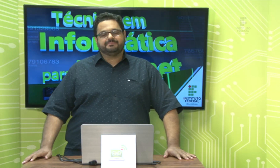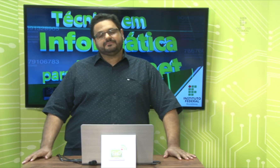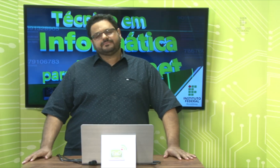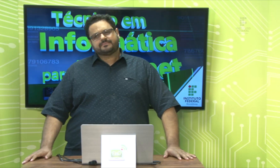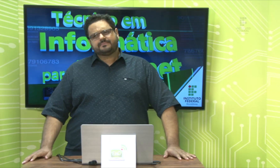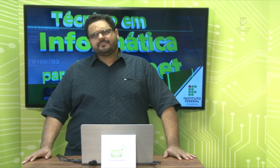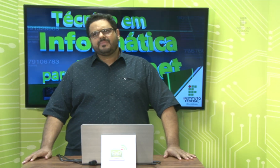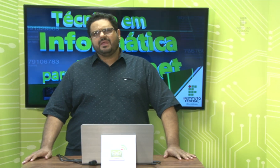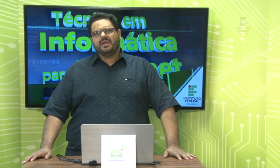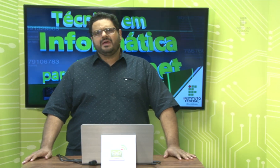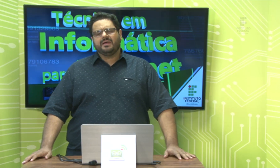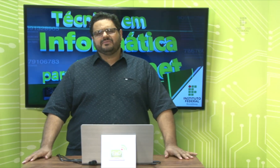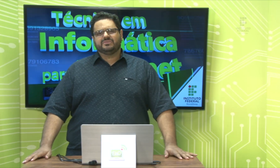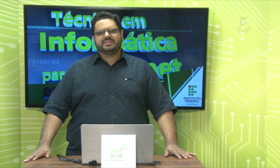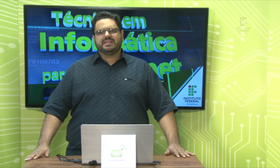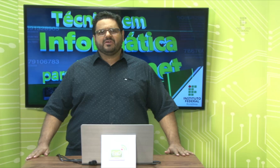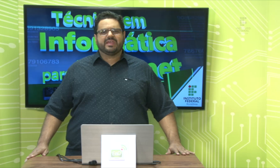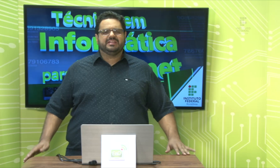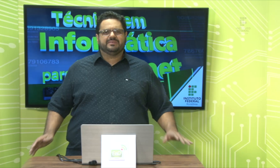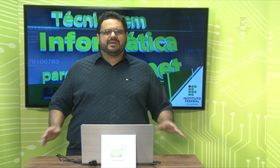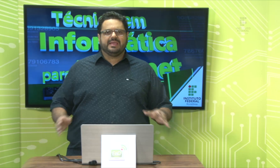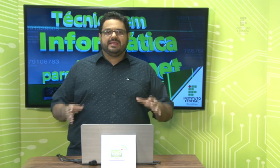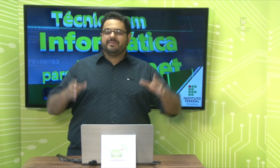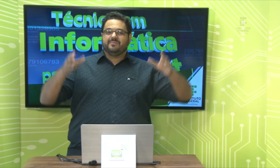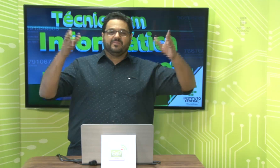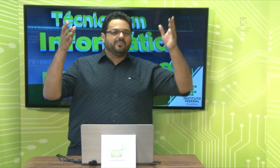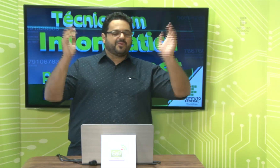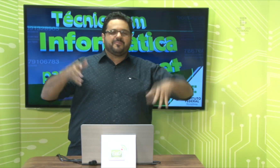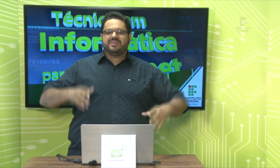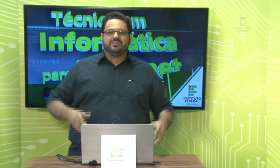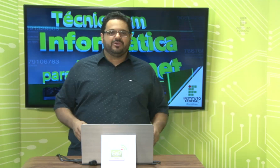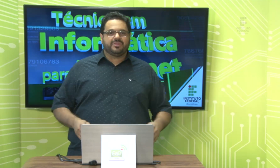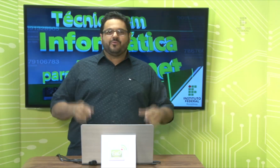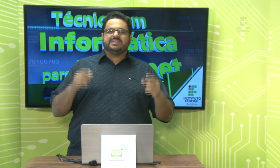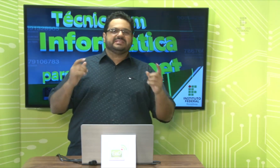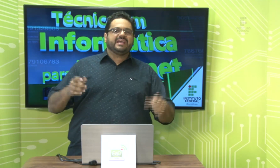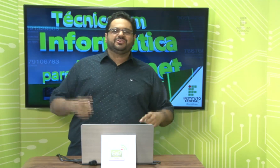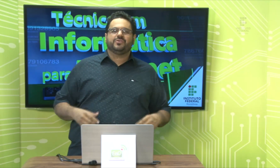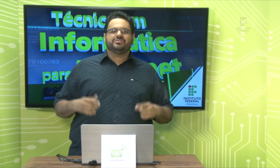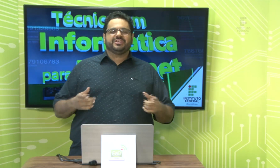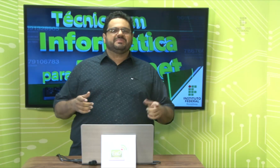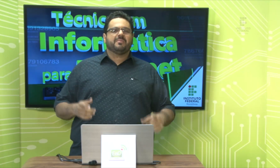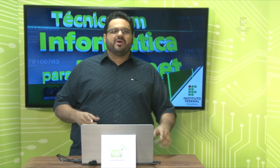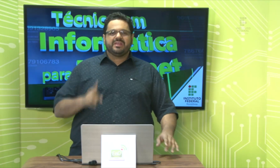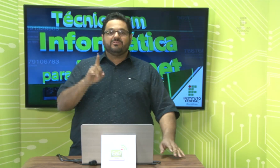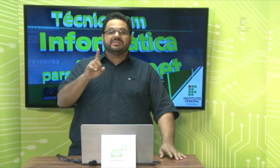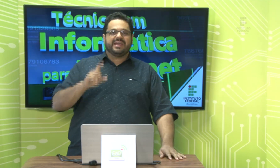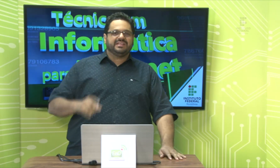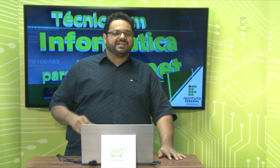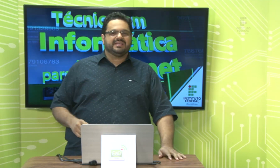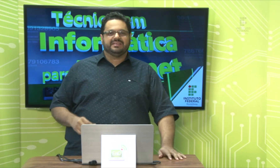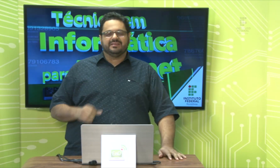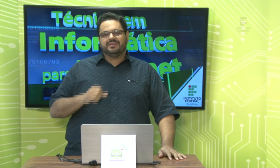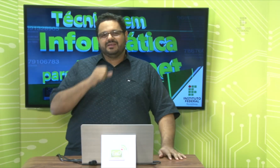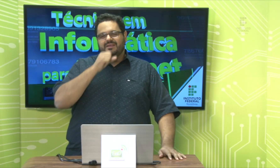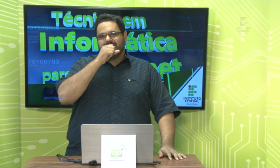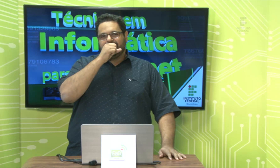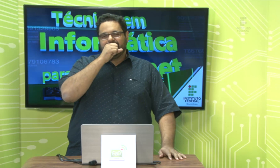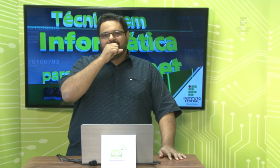SSD. Você tem então o próprio vendedor, eu tenho um i7 com 8 GB de memória e 1 TB de